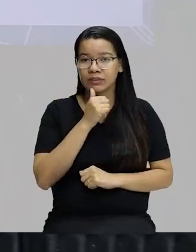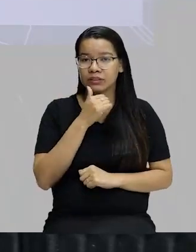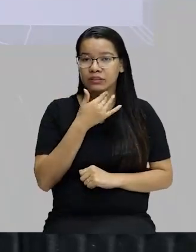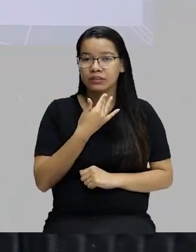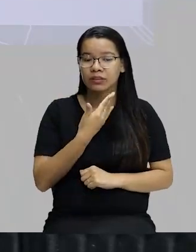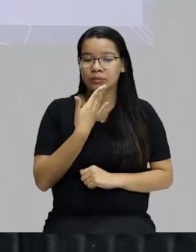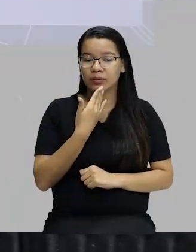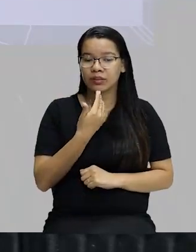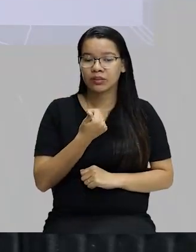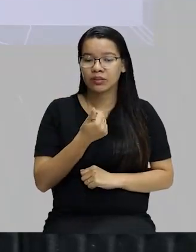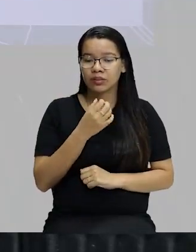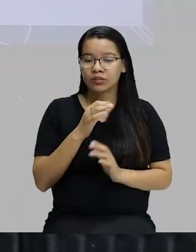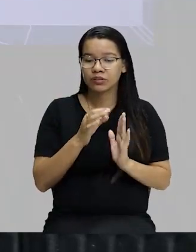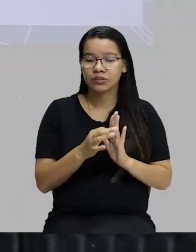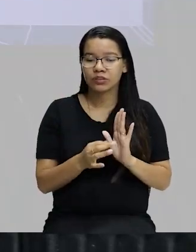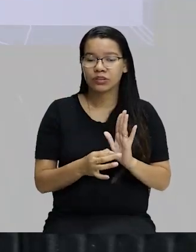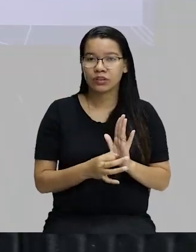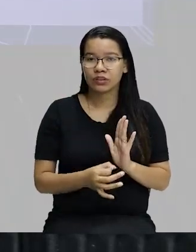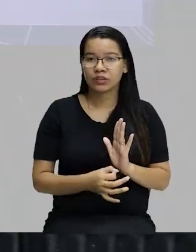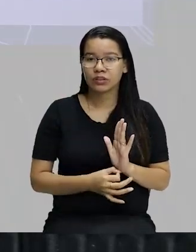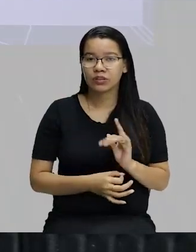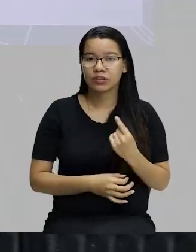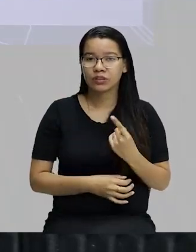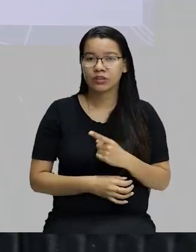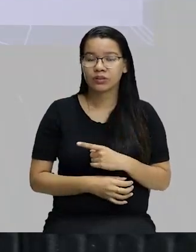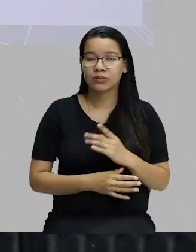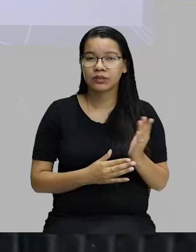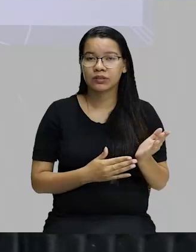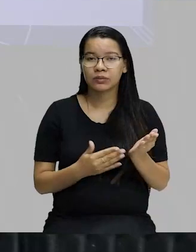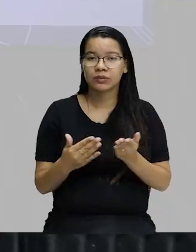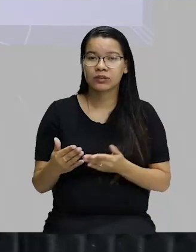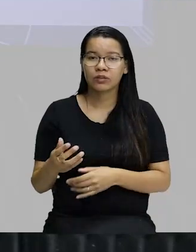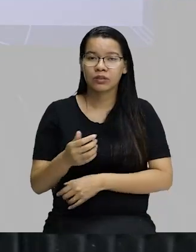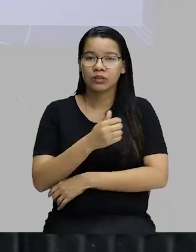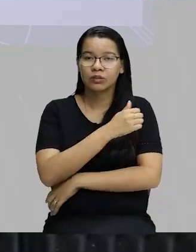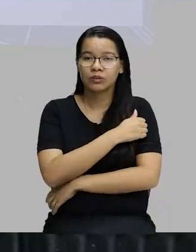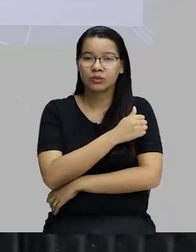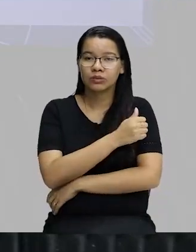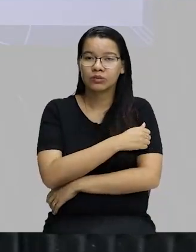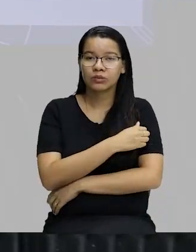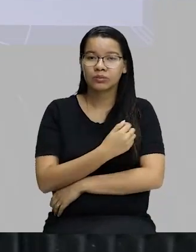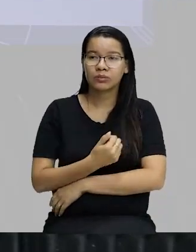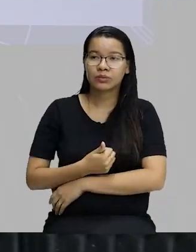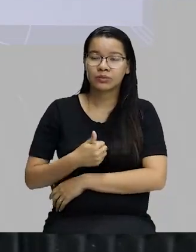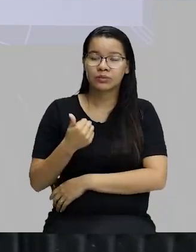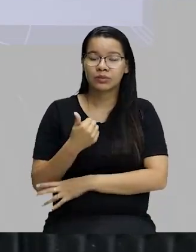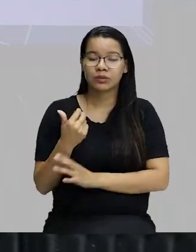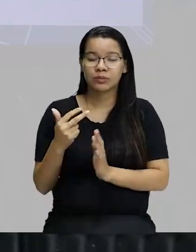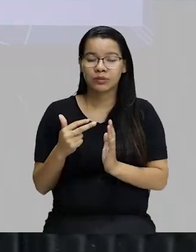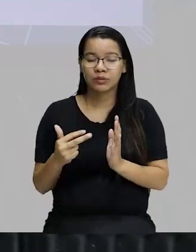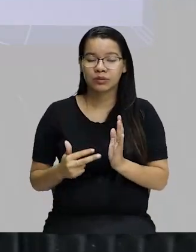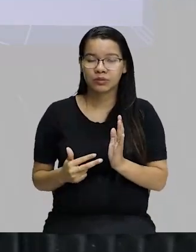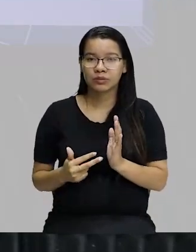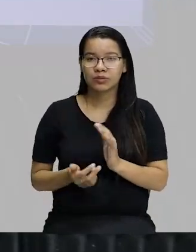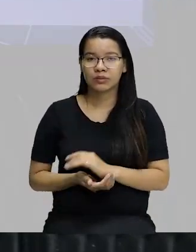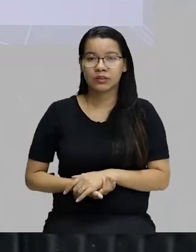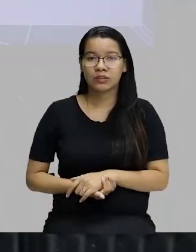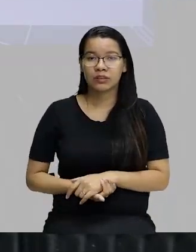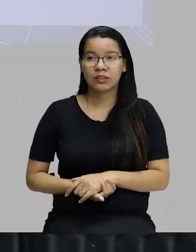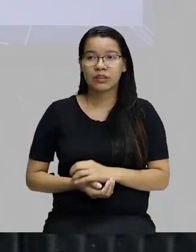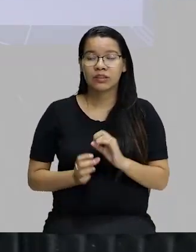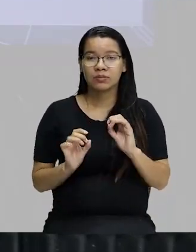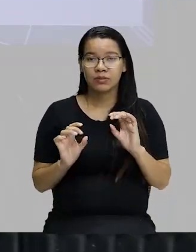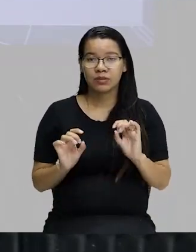que nós, professores de língua estrangeira, passamos para os nossos alunos é primeiro ler a questão. Quando você lê o enunciado, principalmente o Enem, que